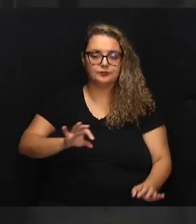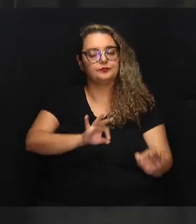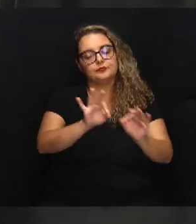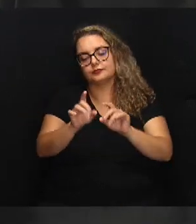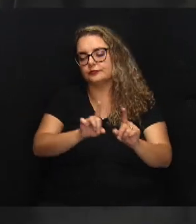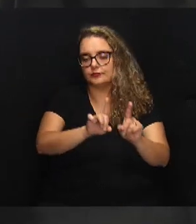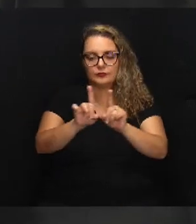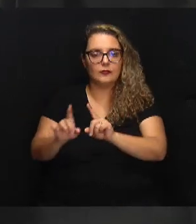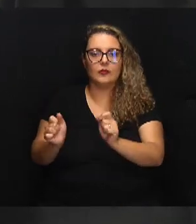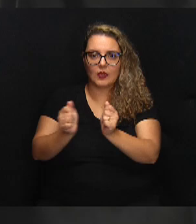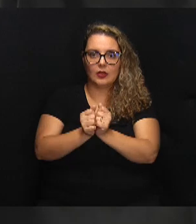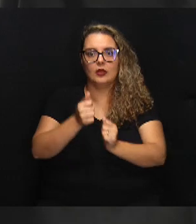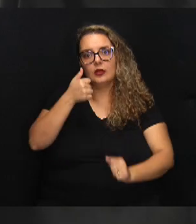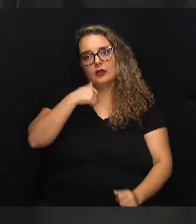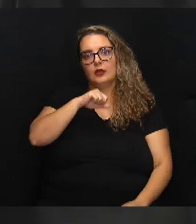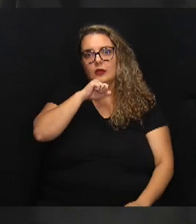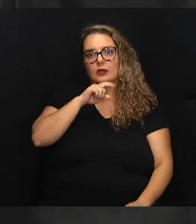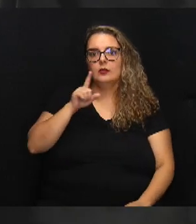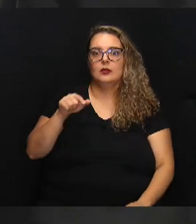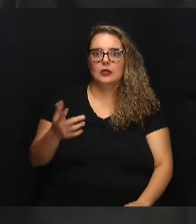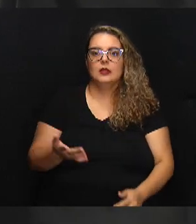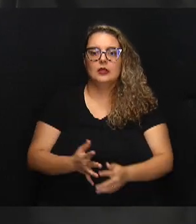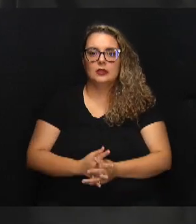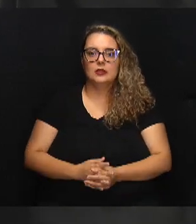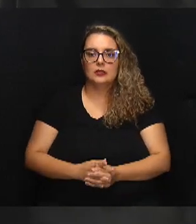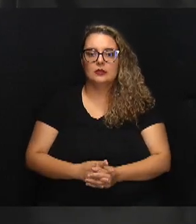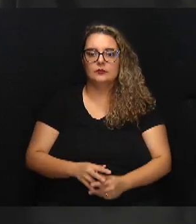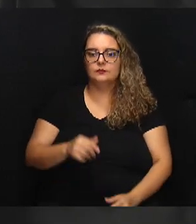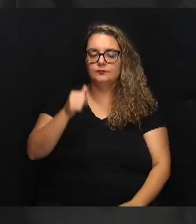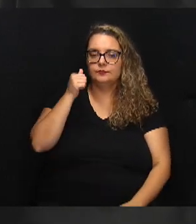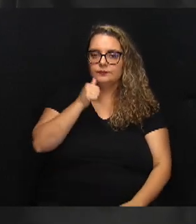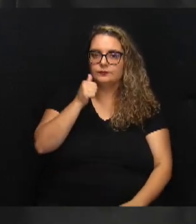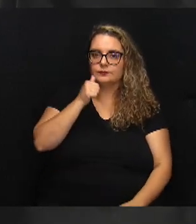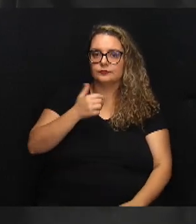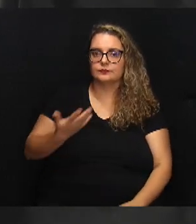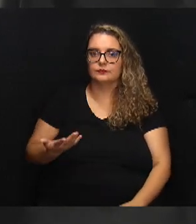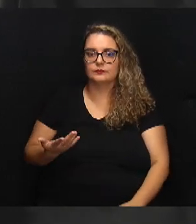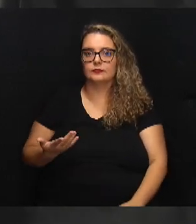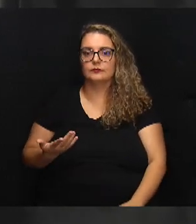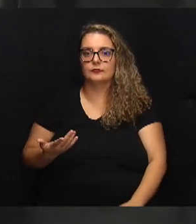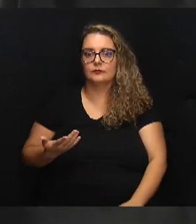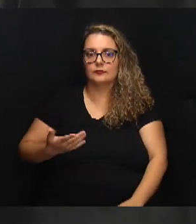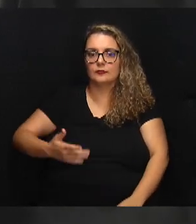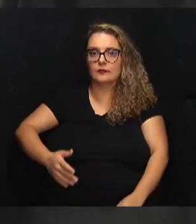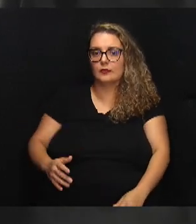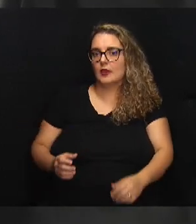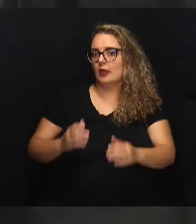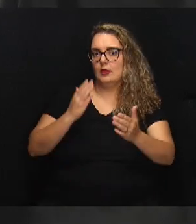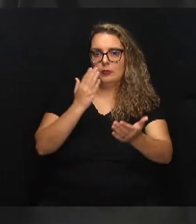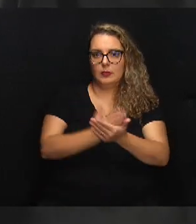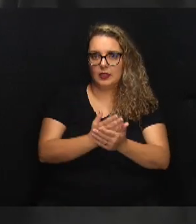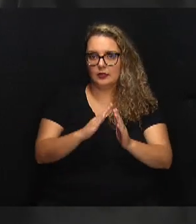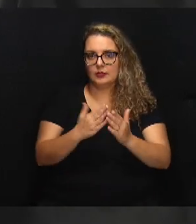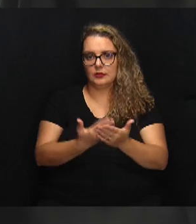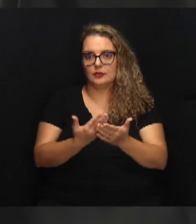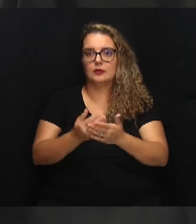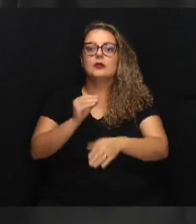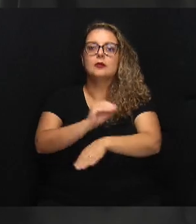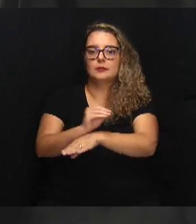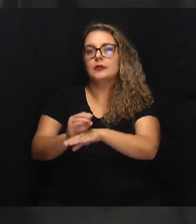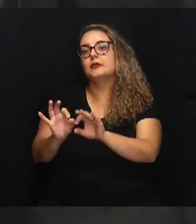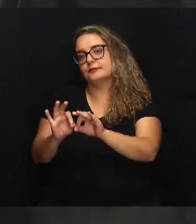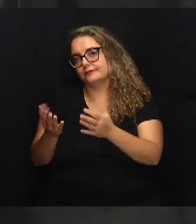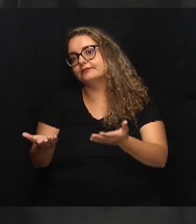acompanhava meu pai. Minha mãe é daquelas mulheres que largaram os estudos para cuidar da família,